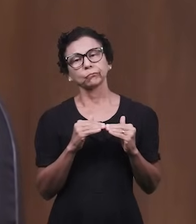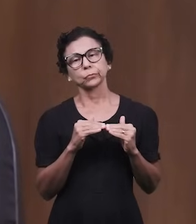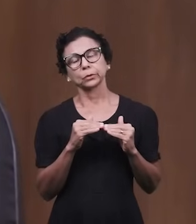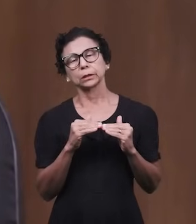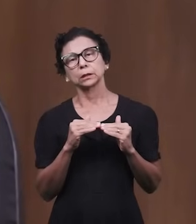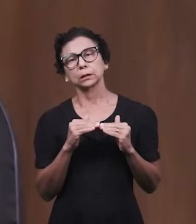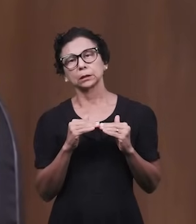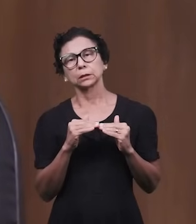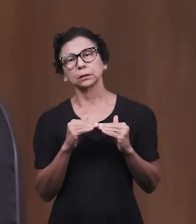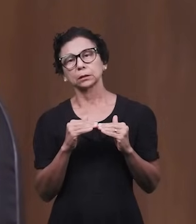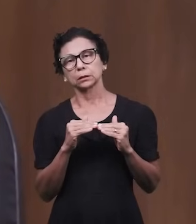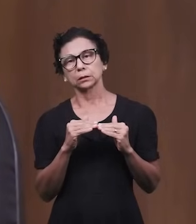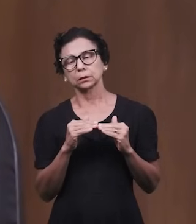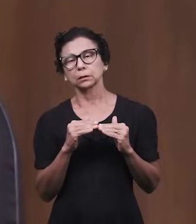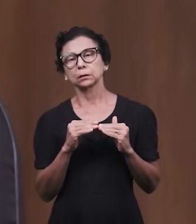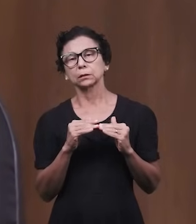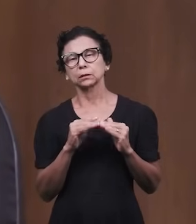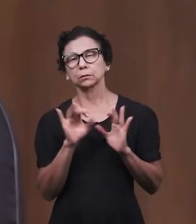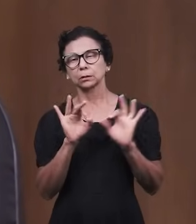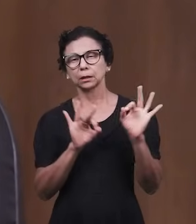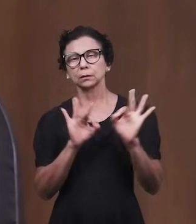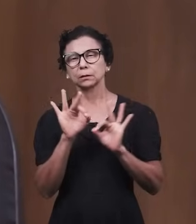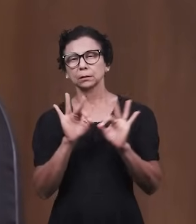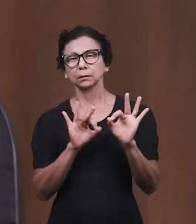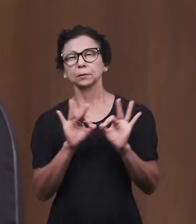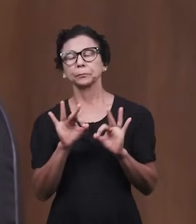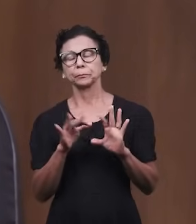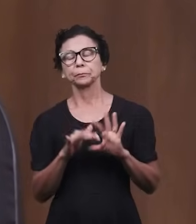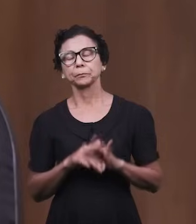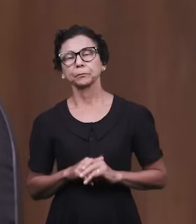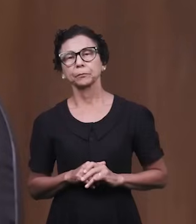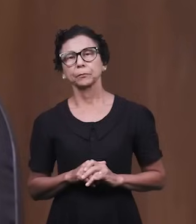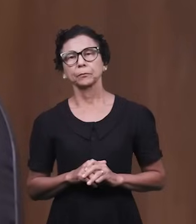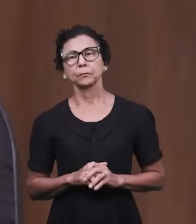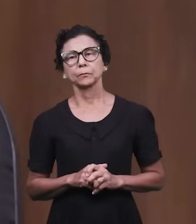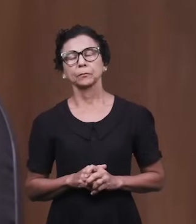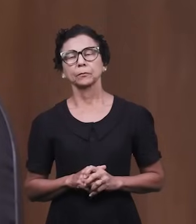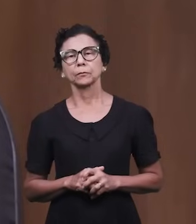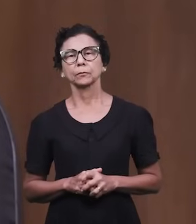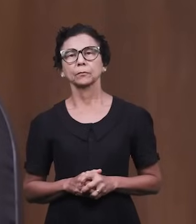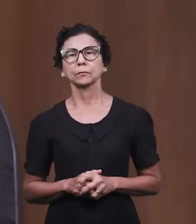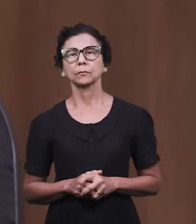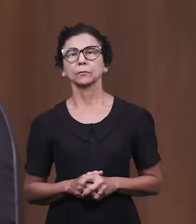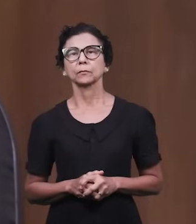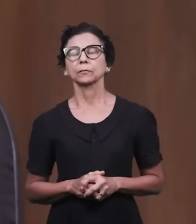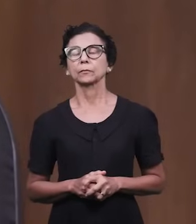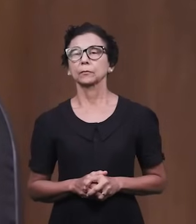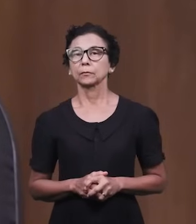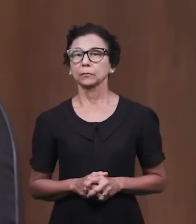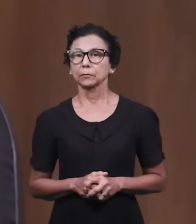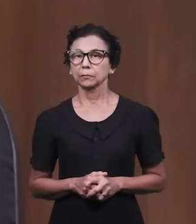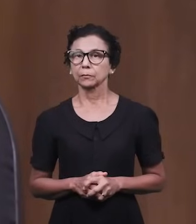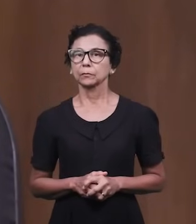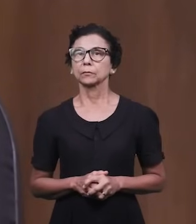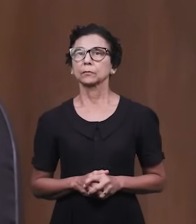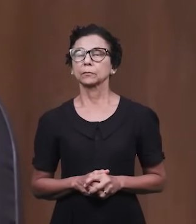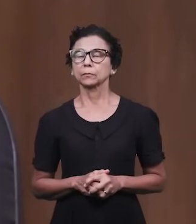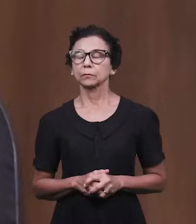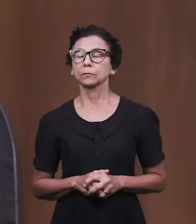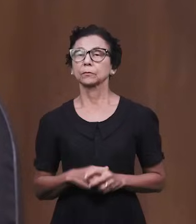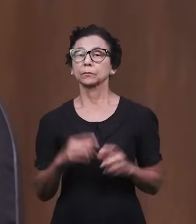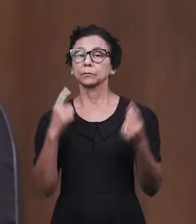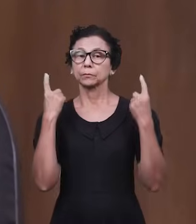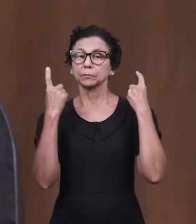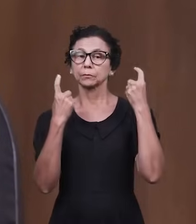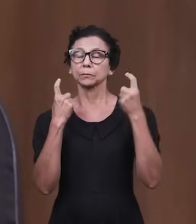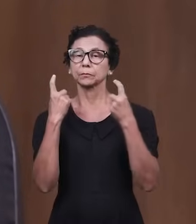as leis regem, daquilo que orienta. Então nós somos muito rigorosos com relação a isso, não